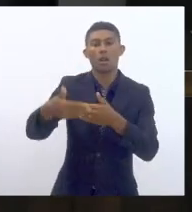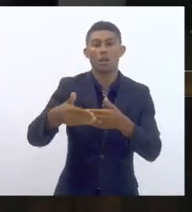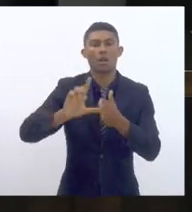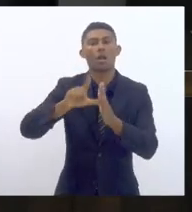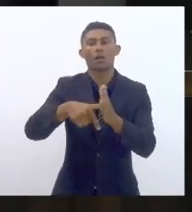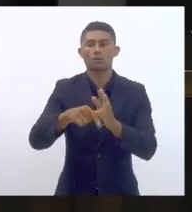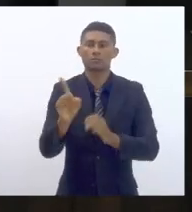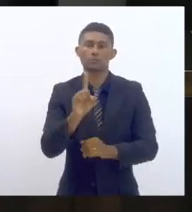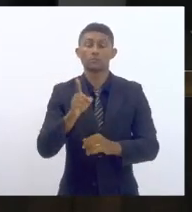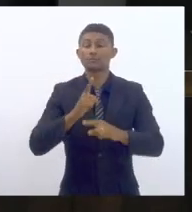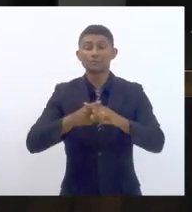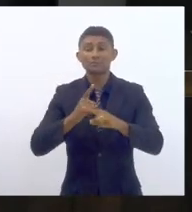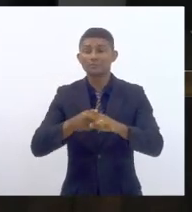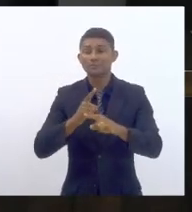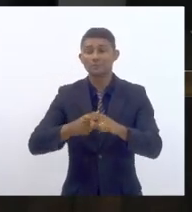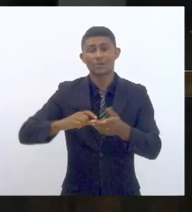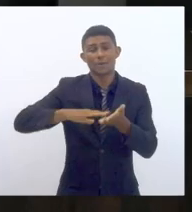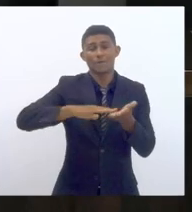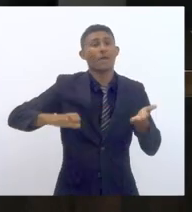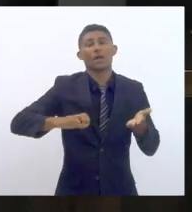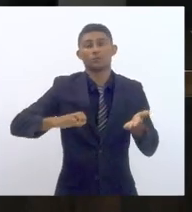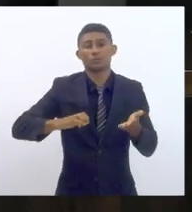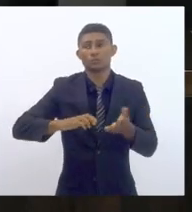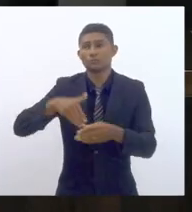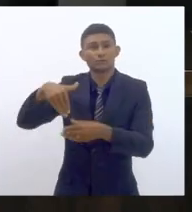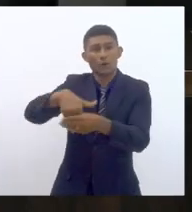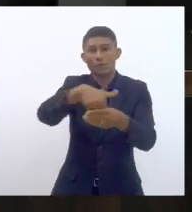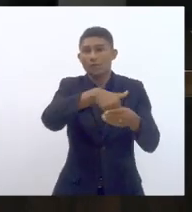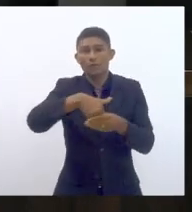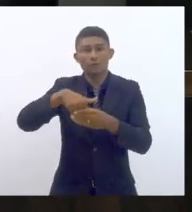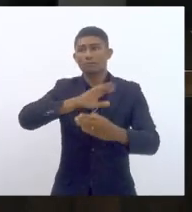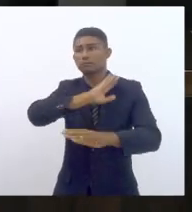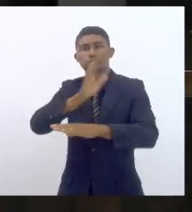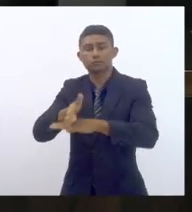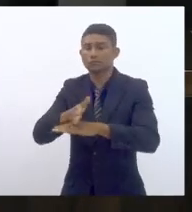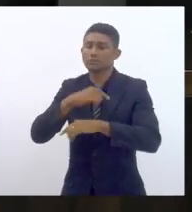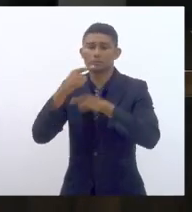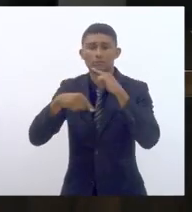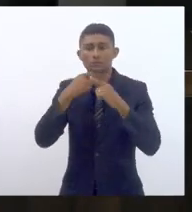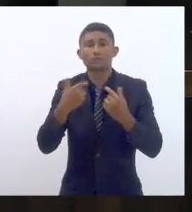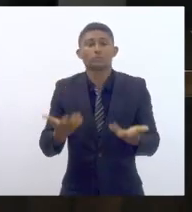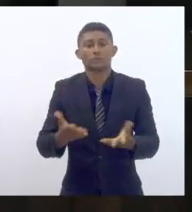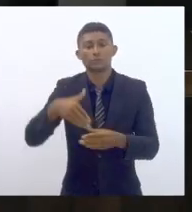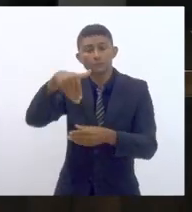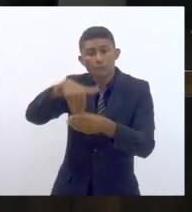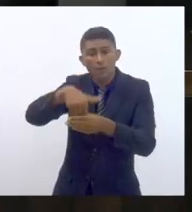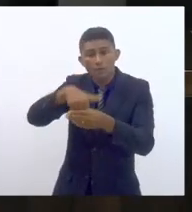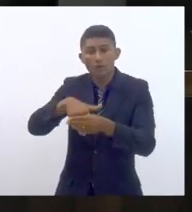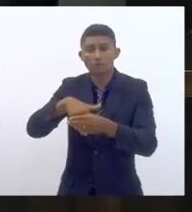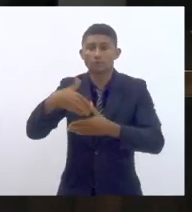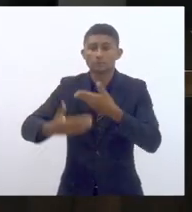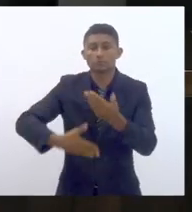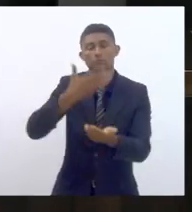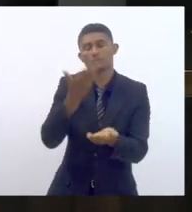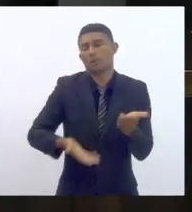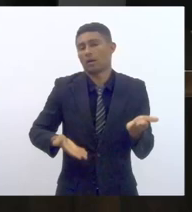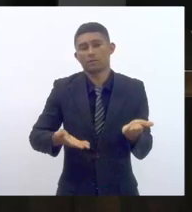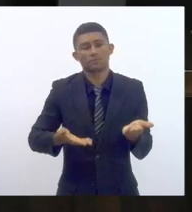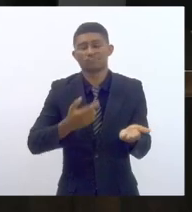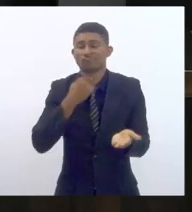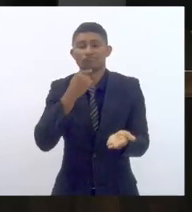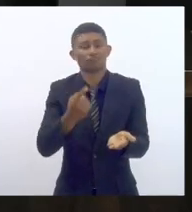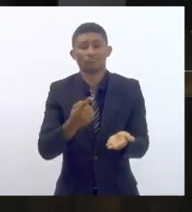teríamos voto para derrubar o veto, então não adianta votar para perder. Então, deputado Luiz Paulo,